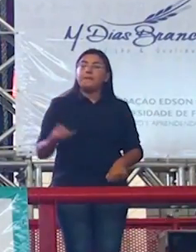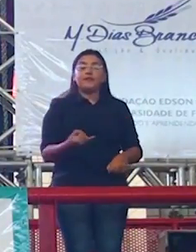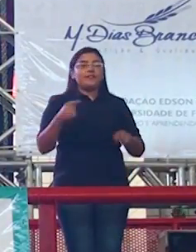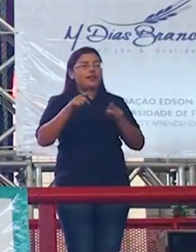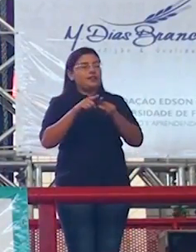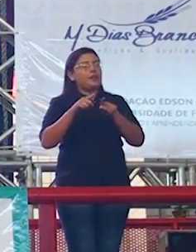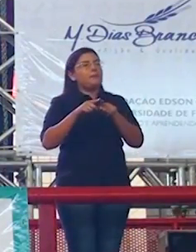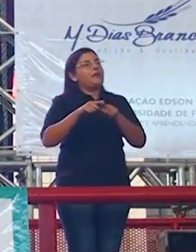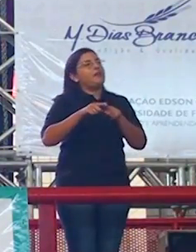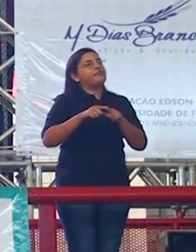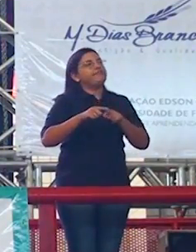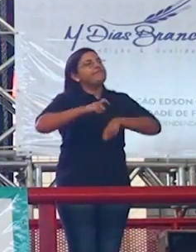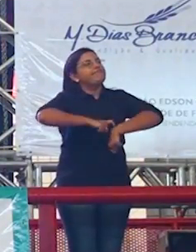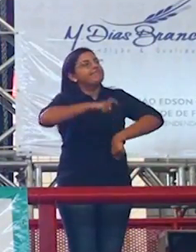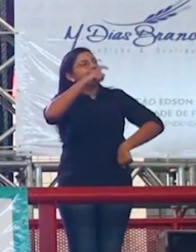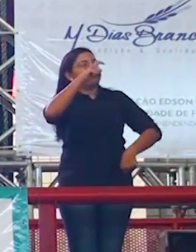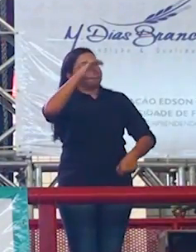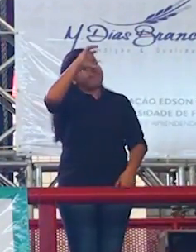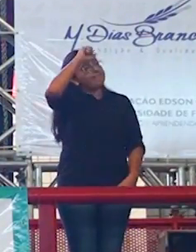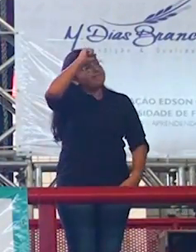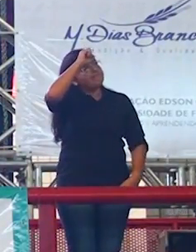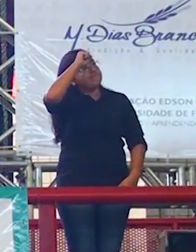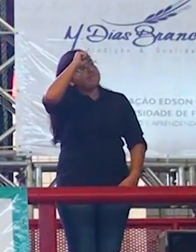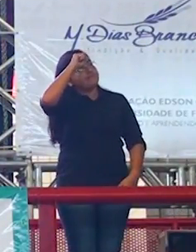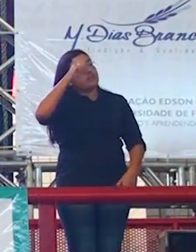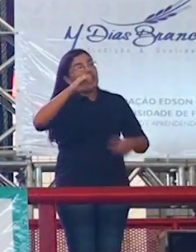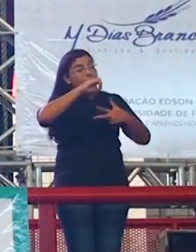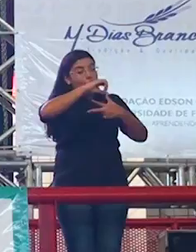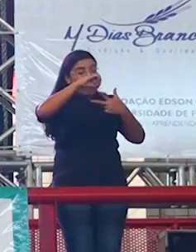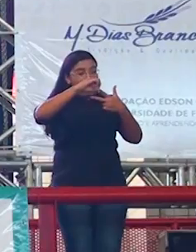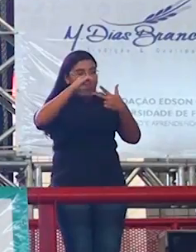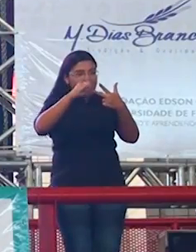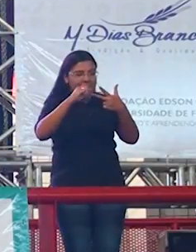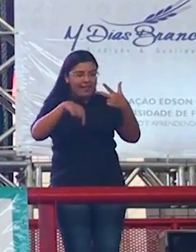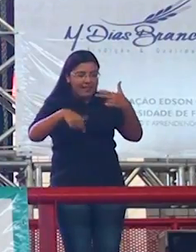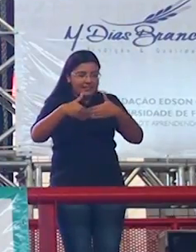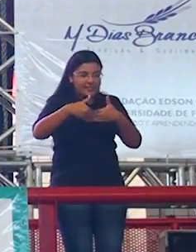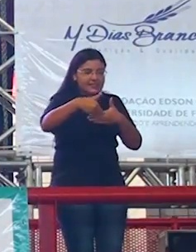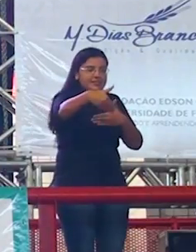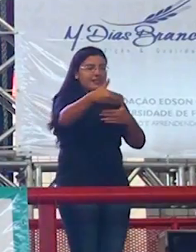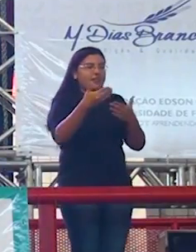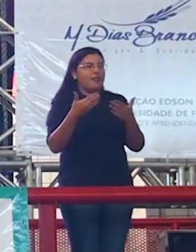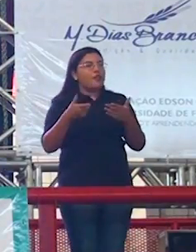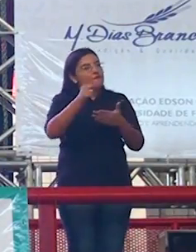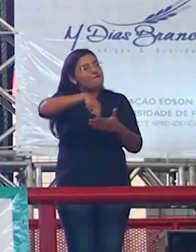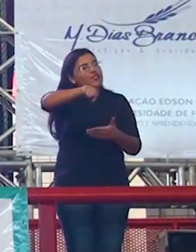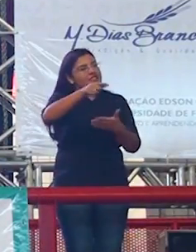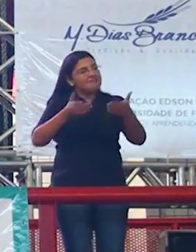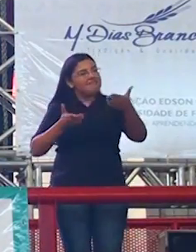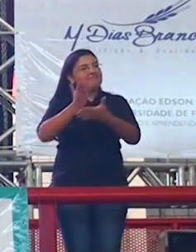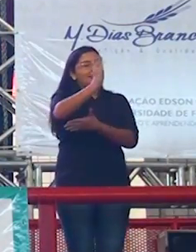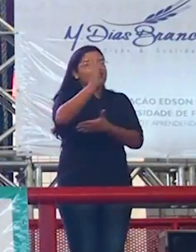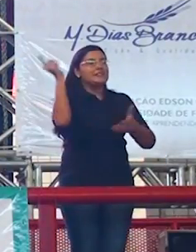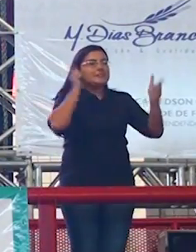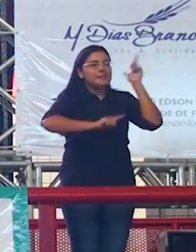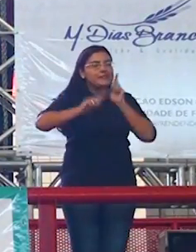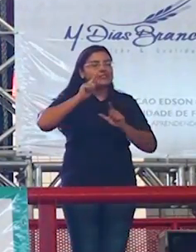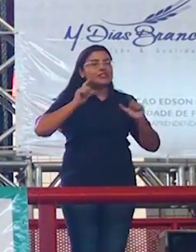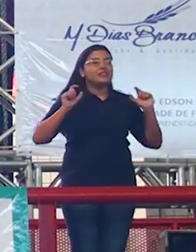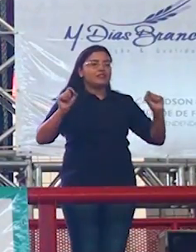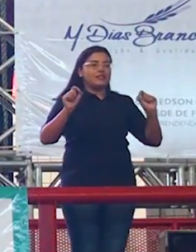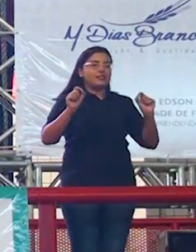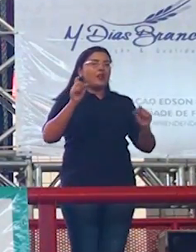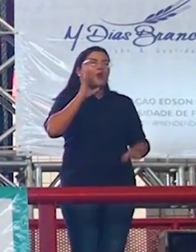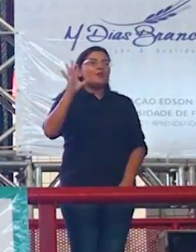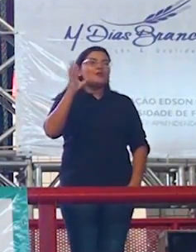as oportunidades para que nesse Enem deste ano você seja aprovado e já conquiste esse